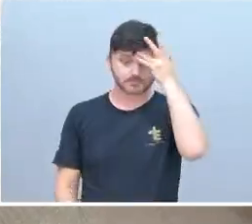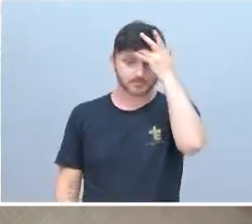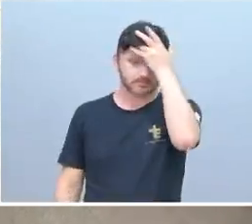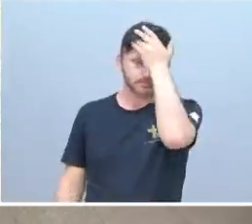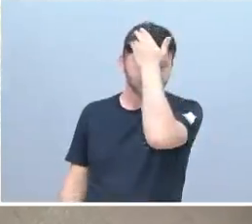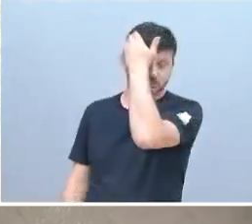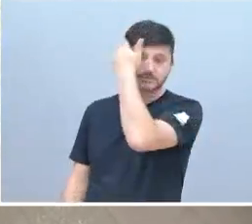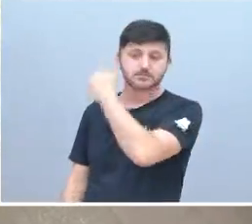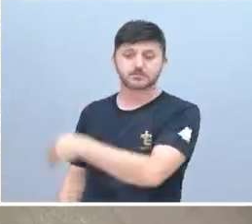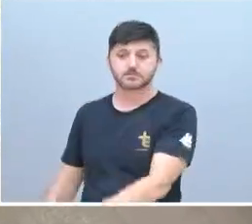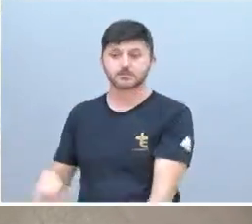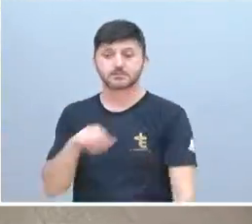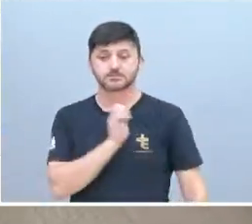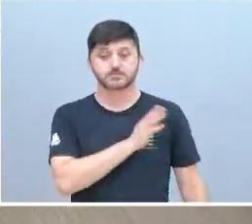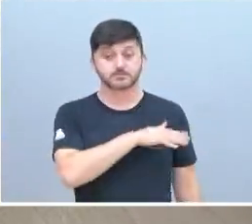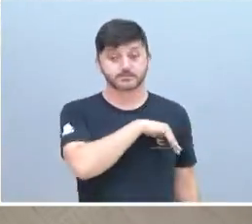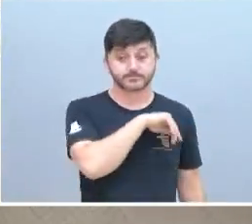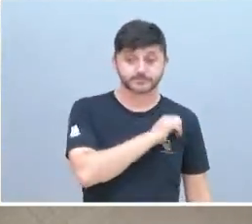Meu coração